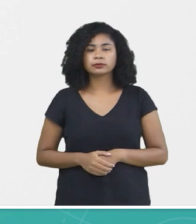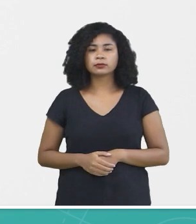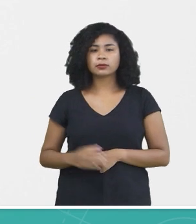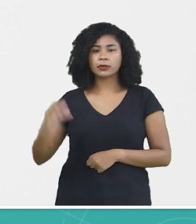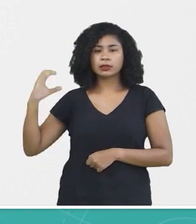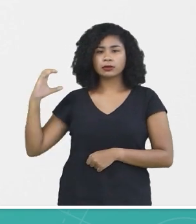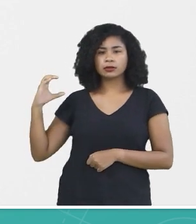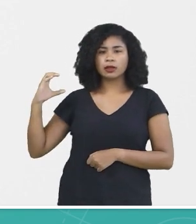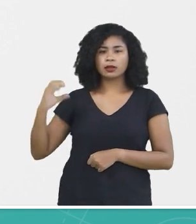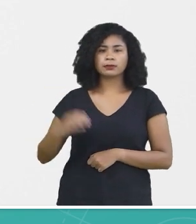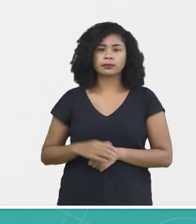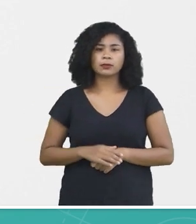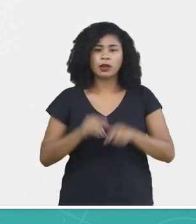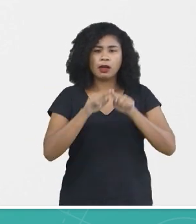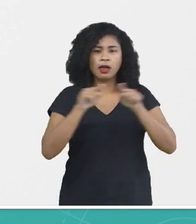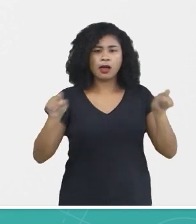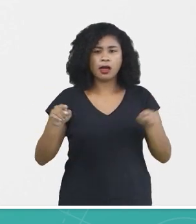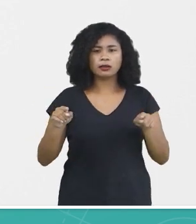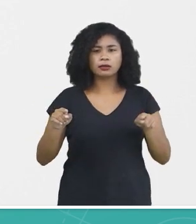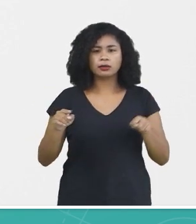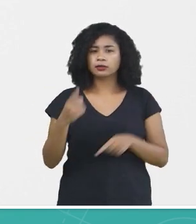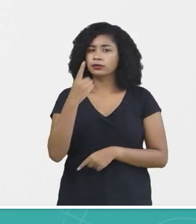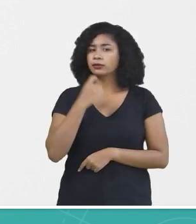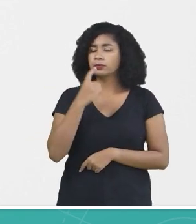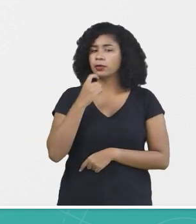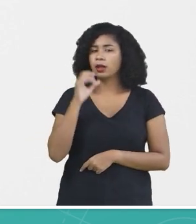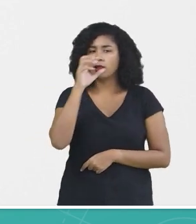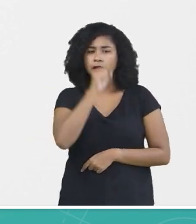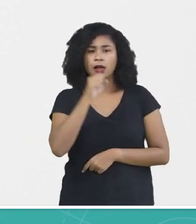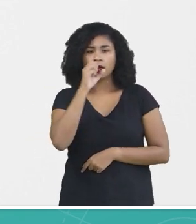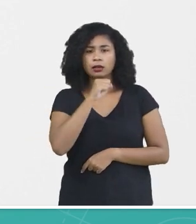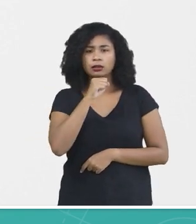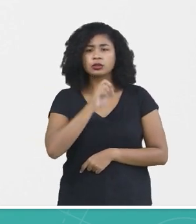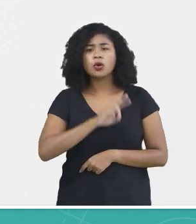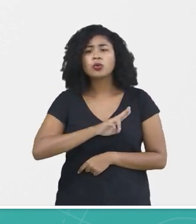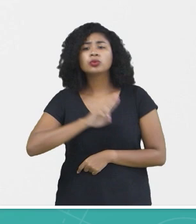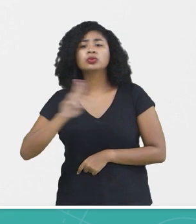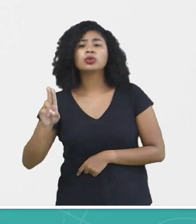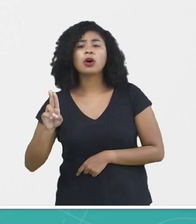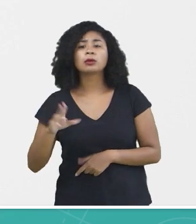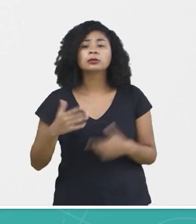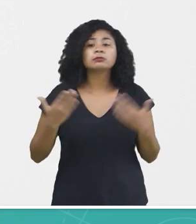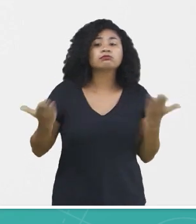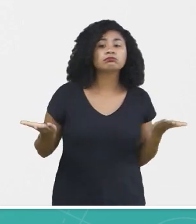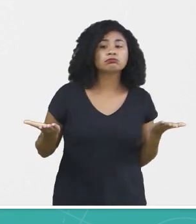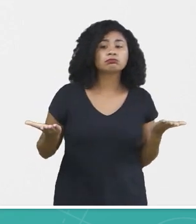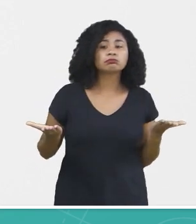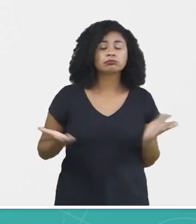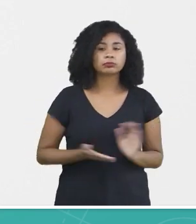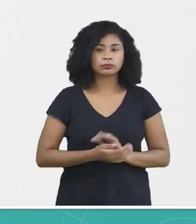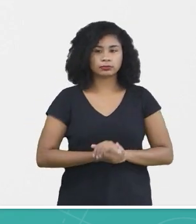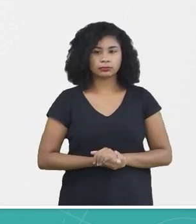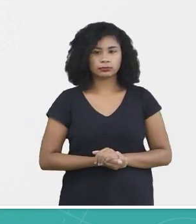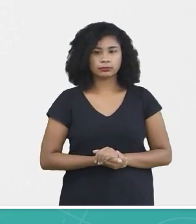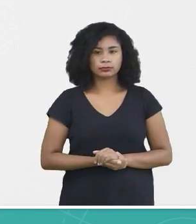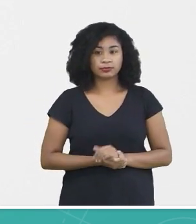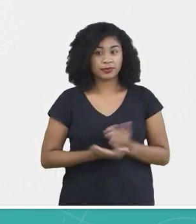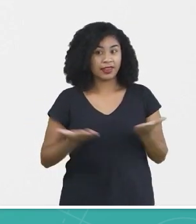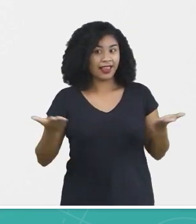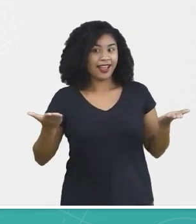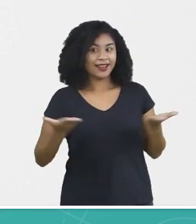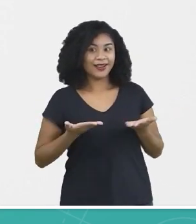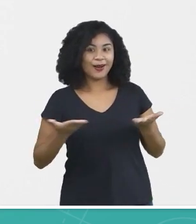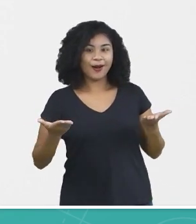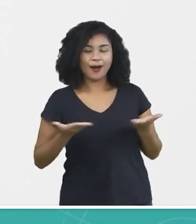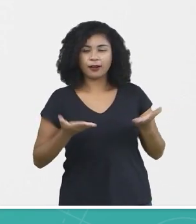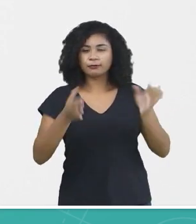Qual a classificação das retas vermelha e laranja? Agora esse momento é